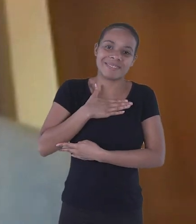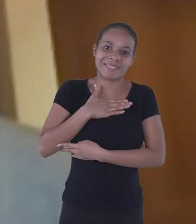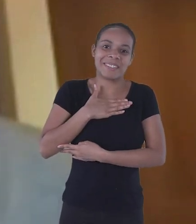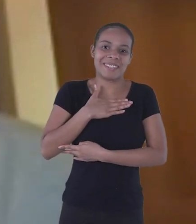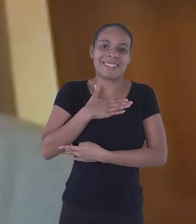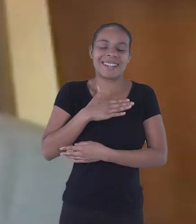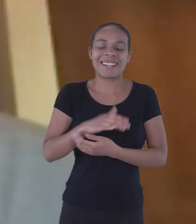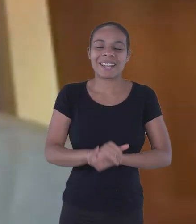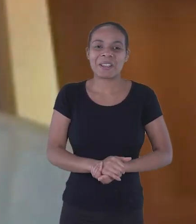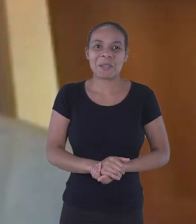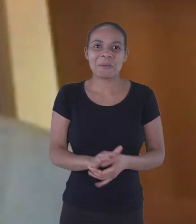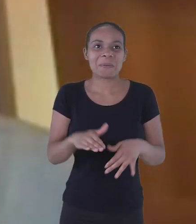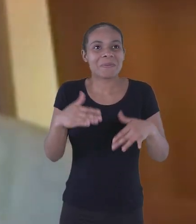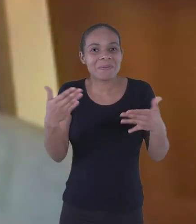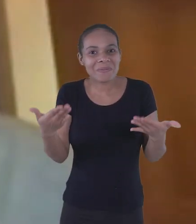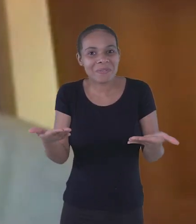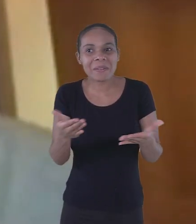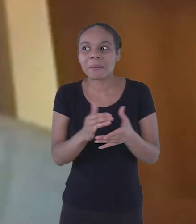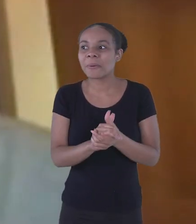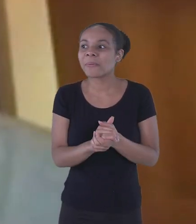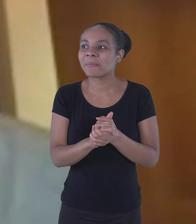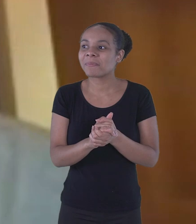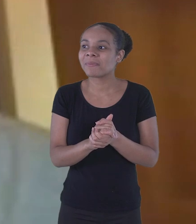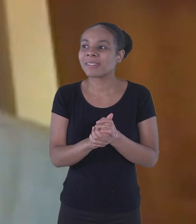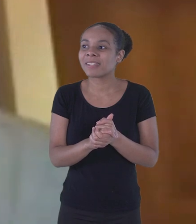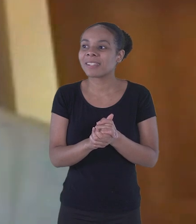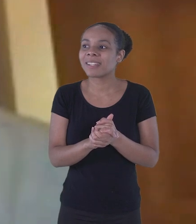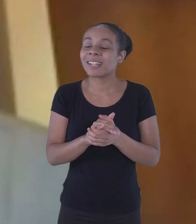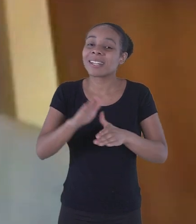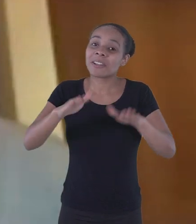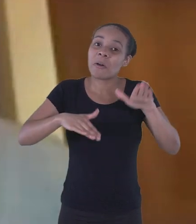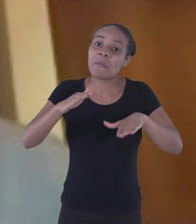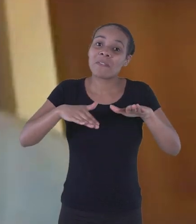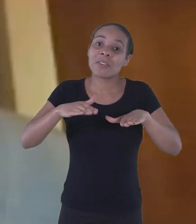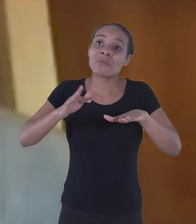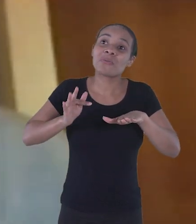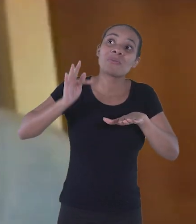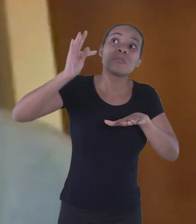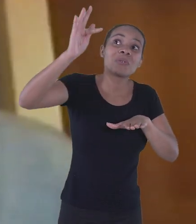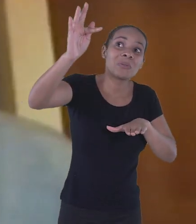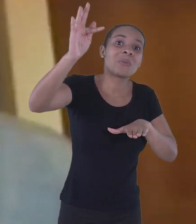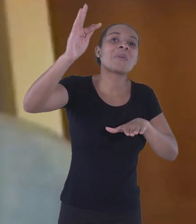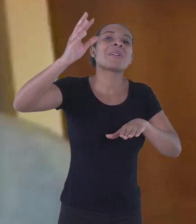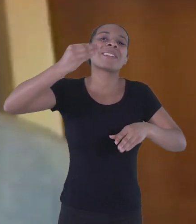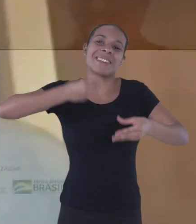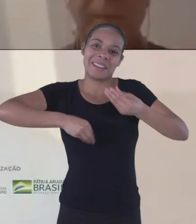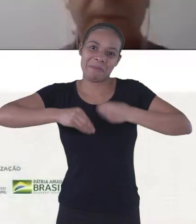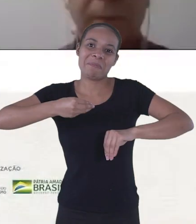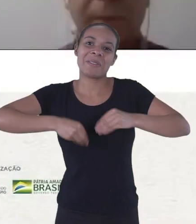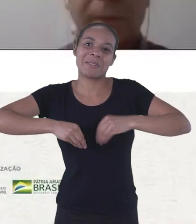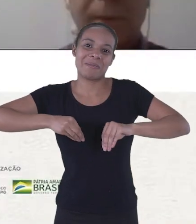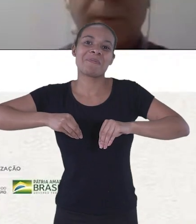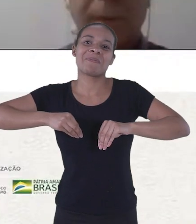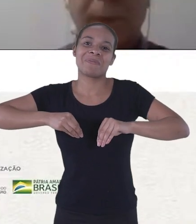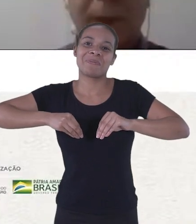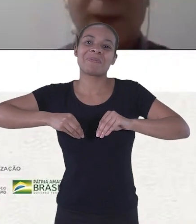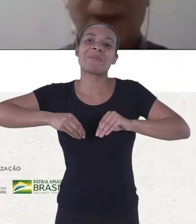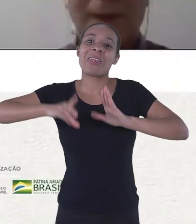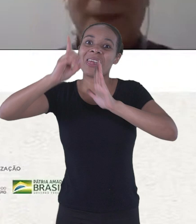vai postergar uma possível futura depressão por algumas décadas.